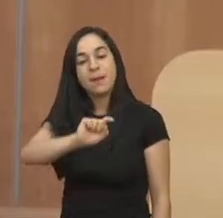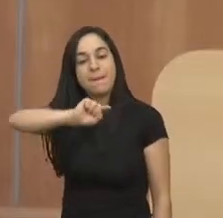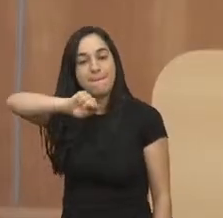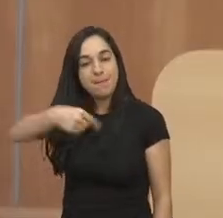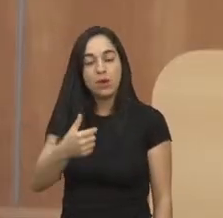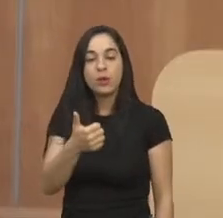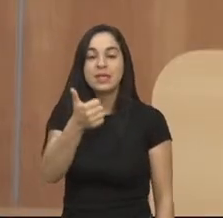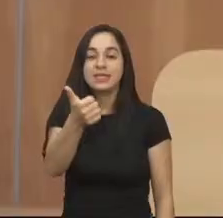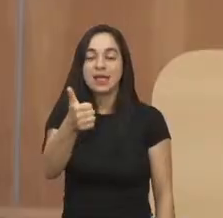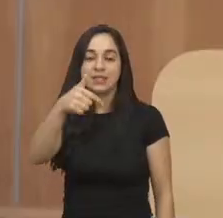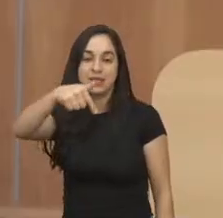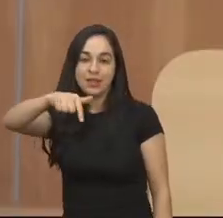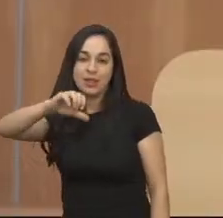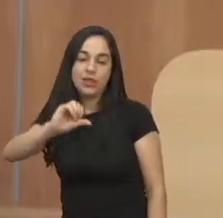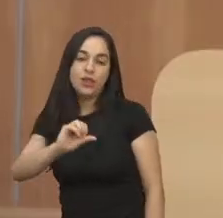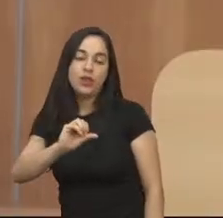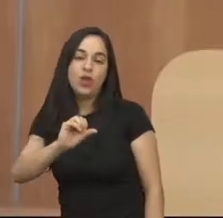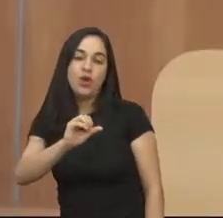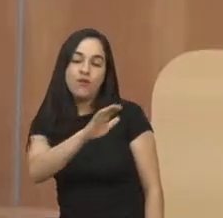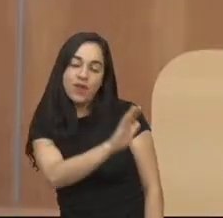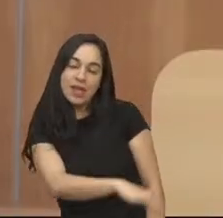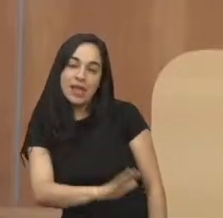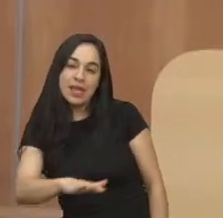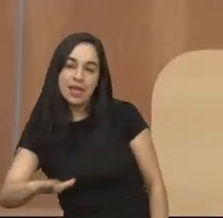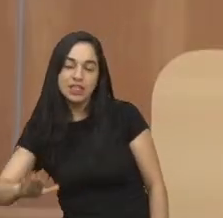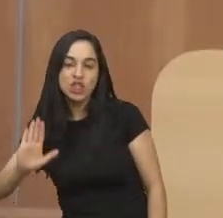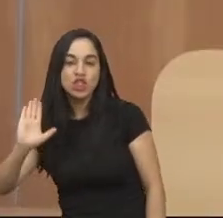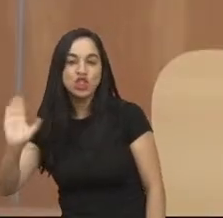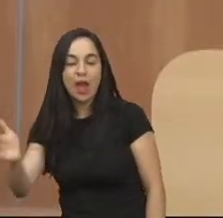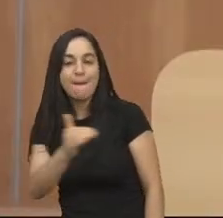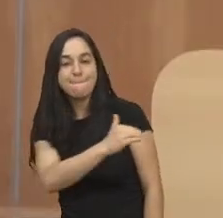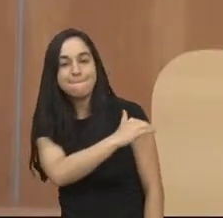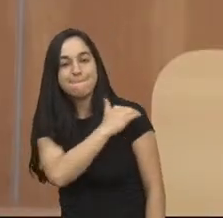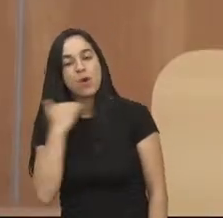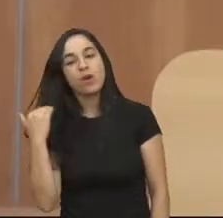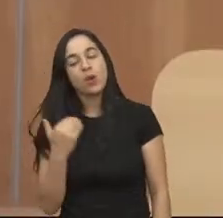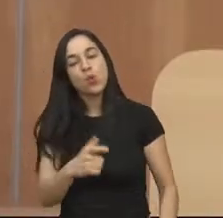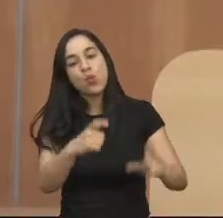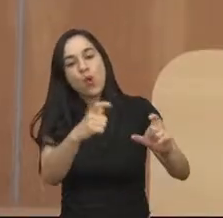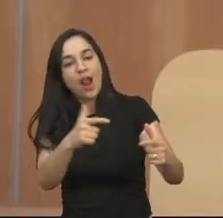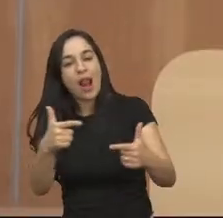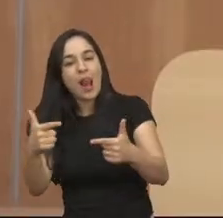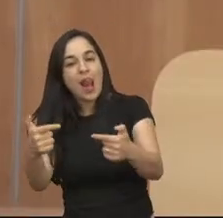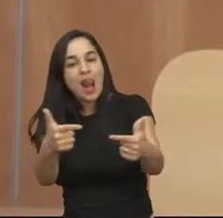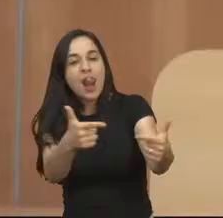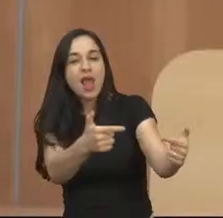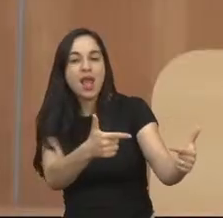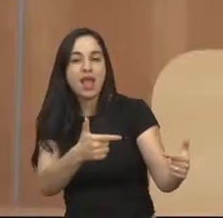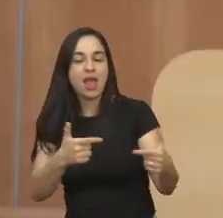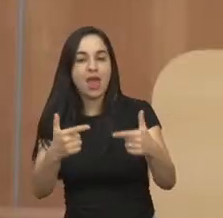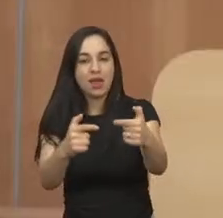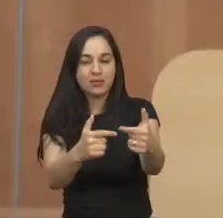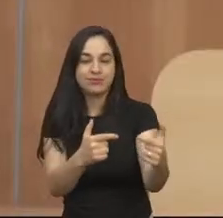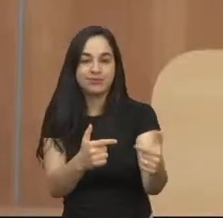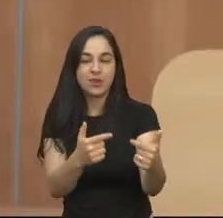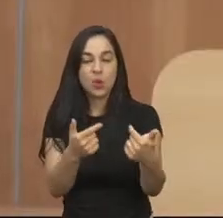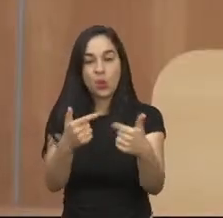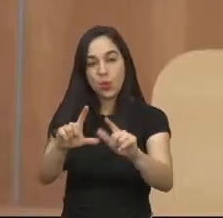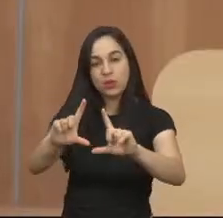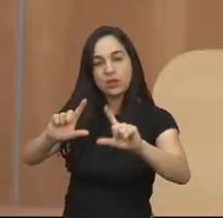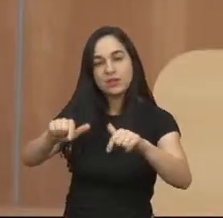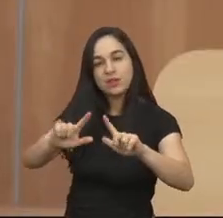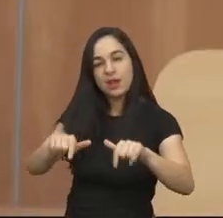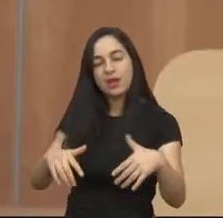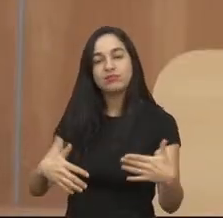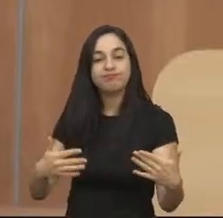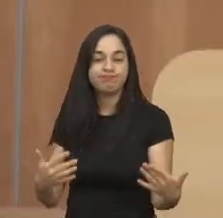20.179 crianças já foram mortas na faixa de Gaza pela guerra com Israel. Pelo